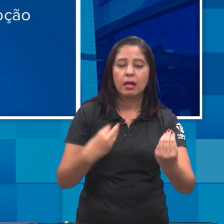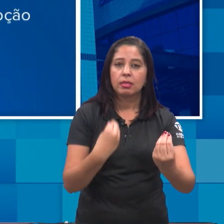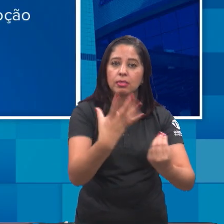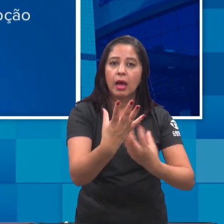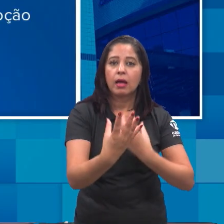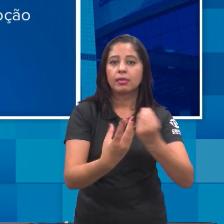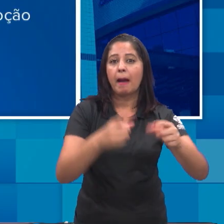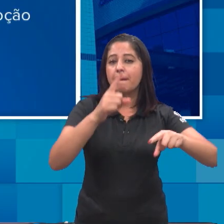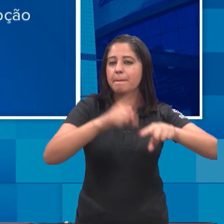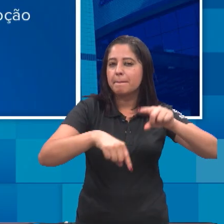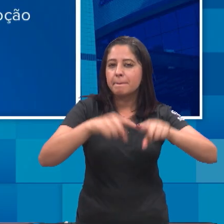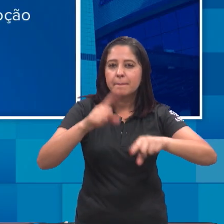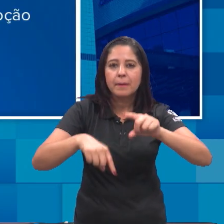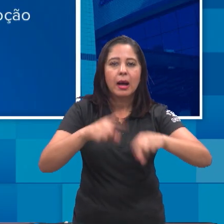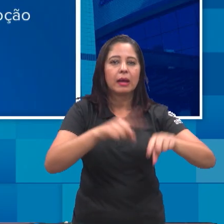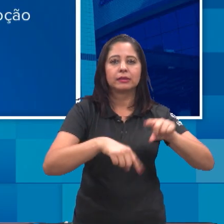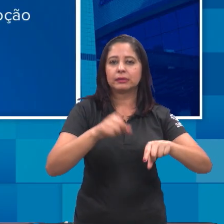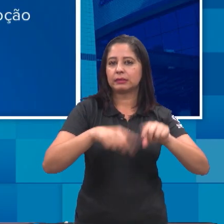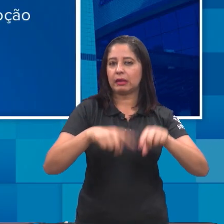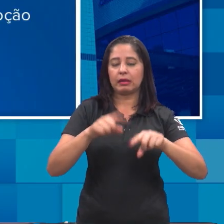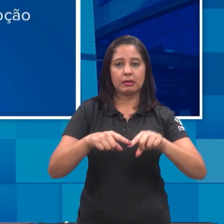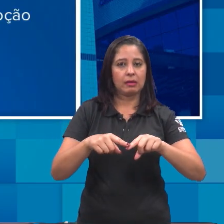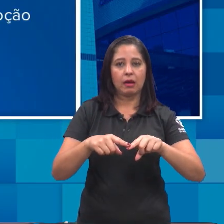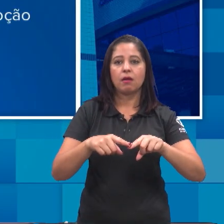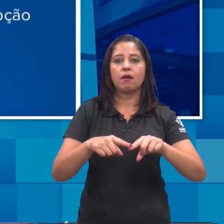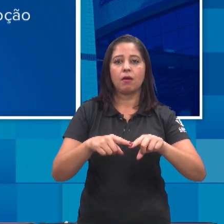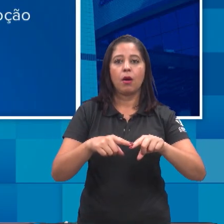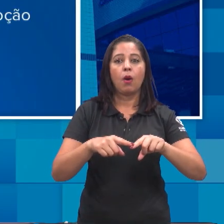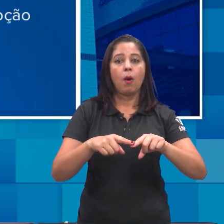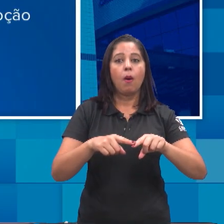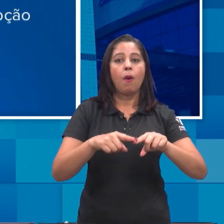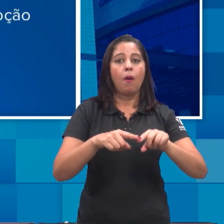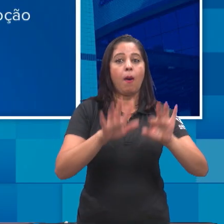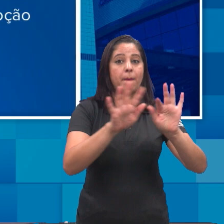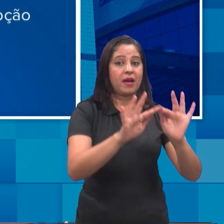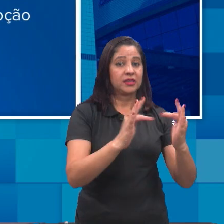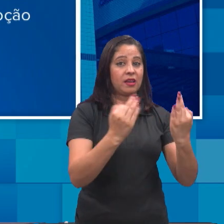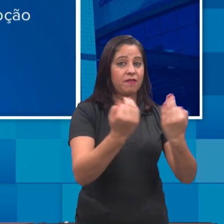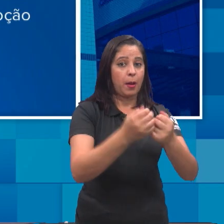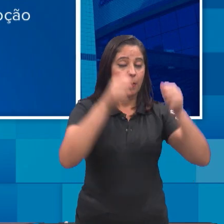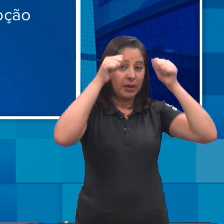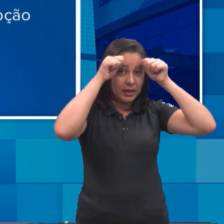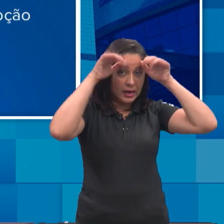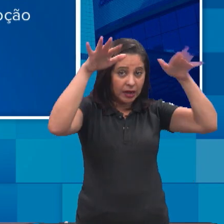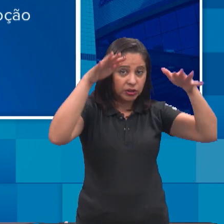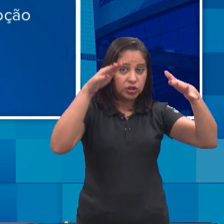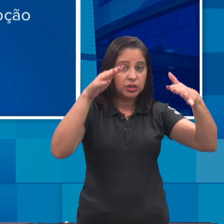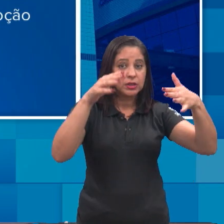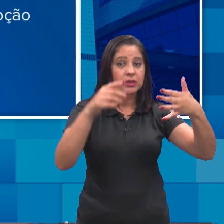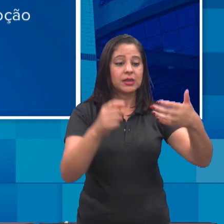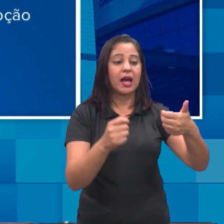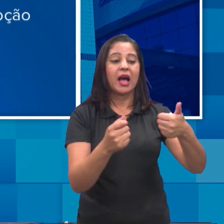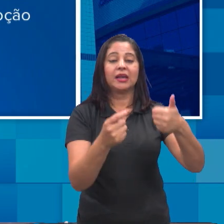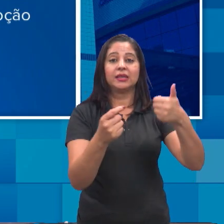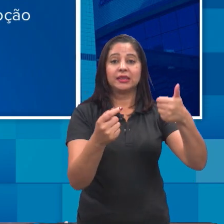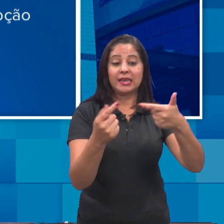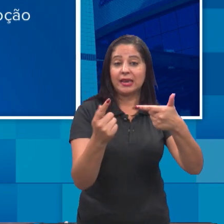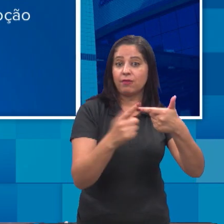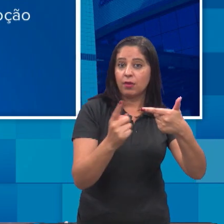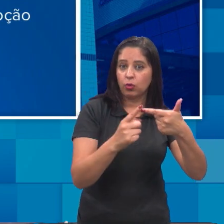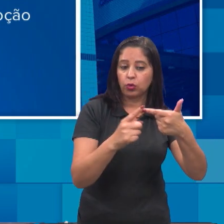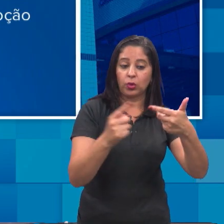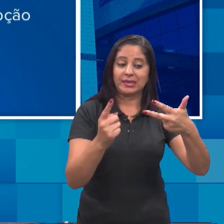rastreamentos, AirTags ou similares, para famílias com autistas nível 2 e